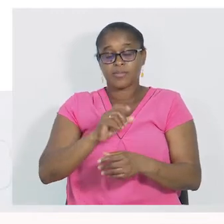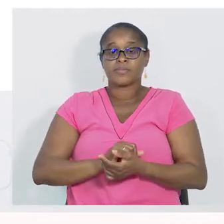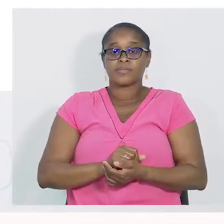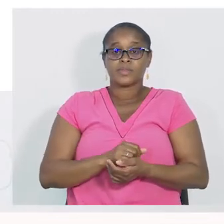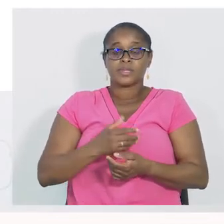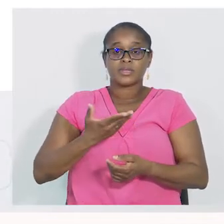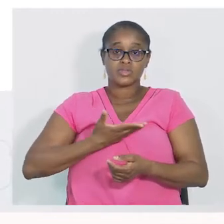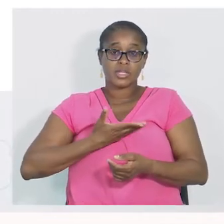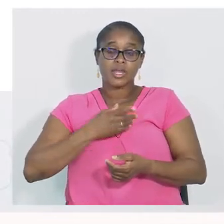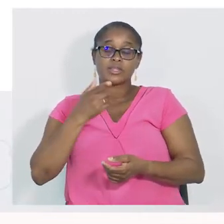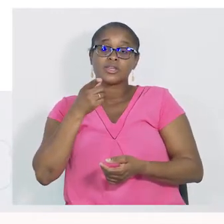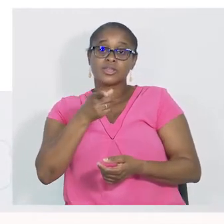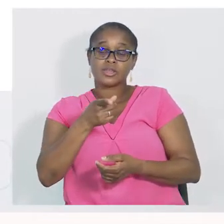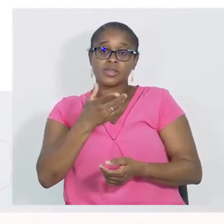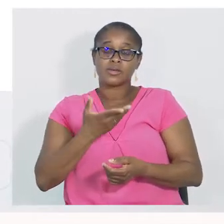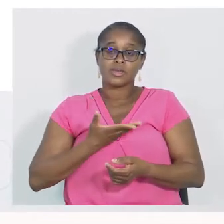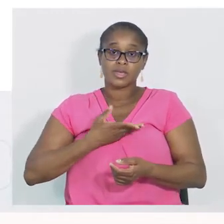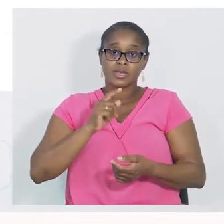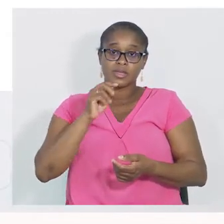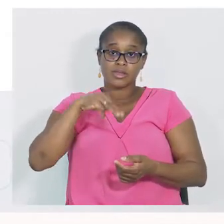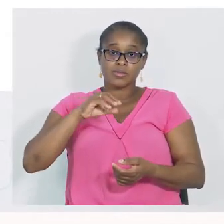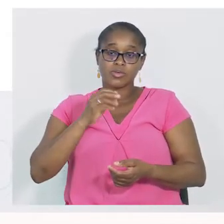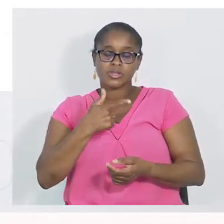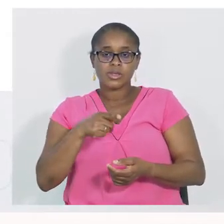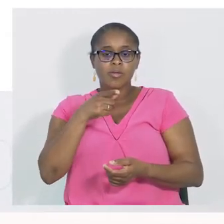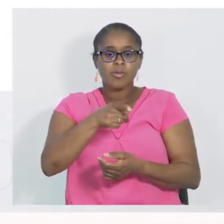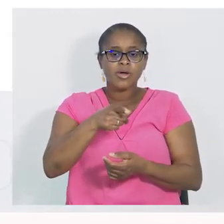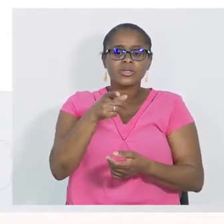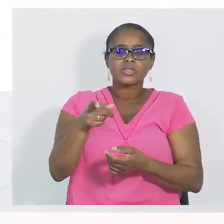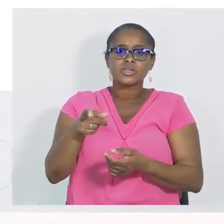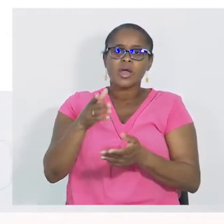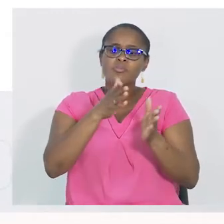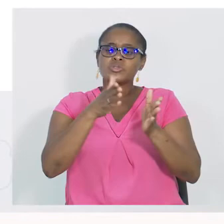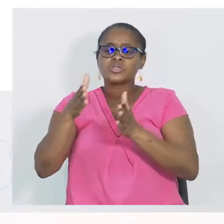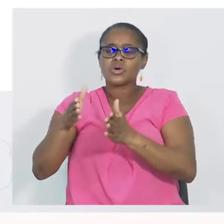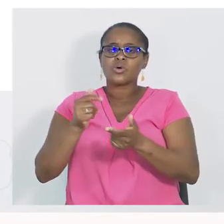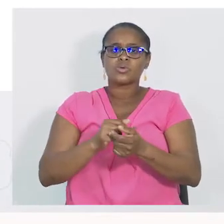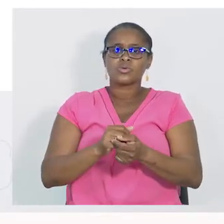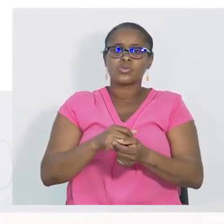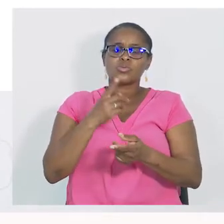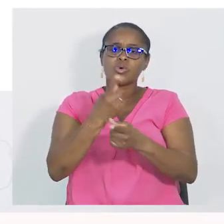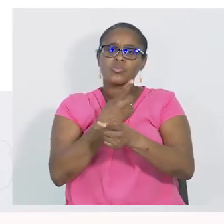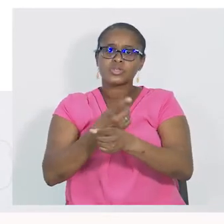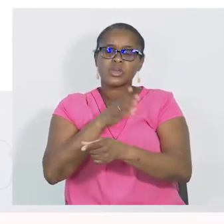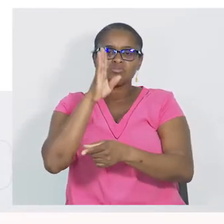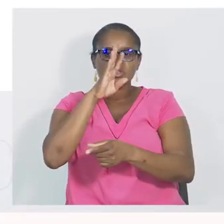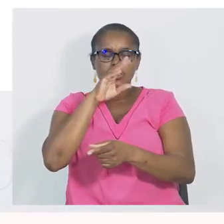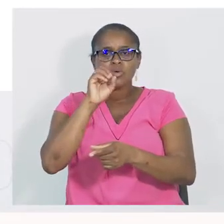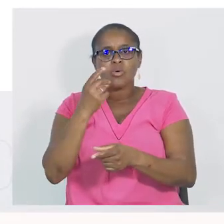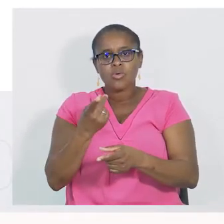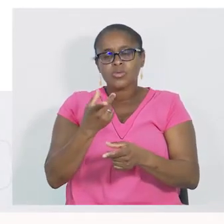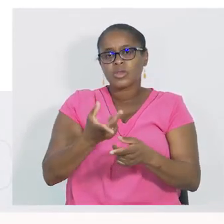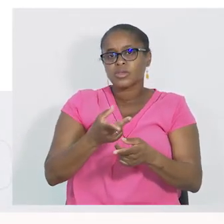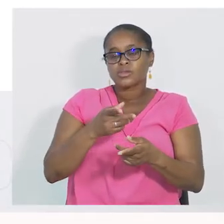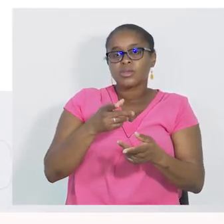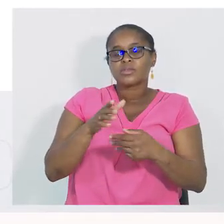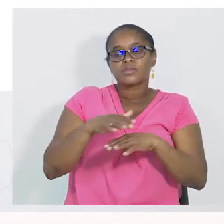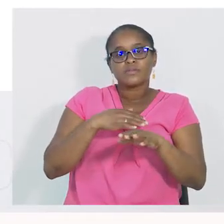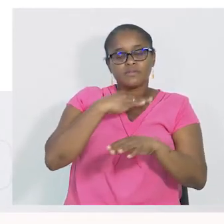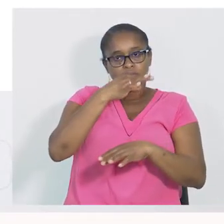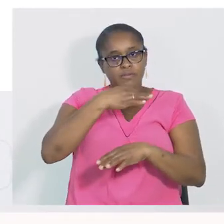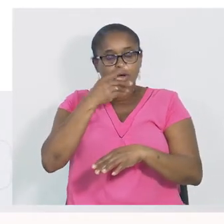alcançar, tanto eu como a outra pessoa, eu digo aquela caneta, porque está longe de